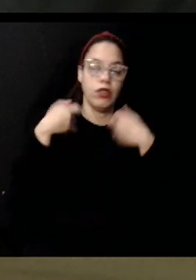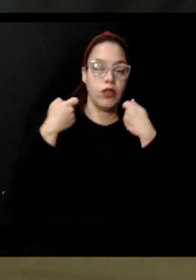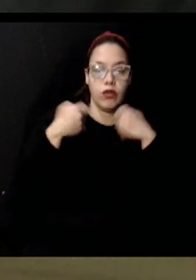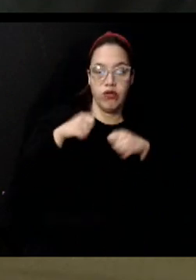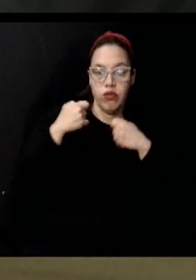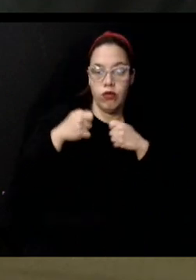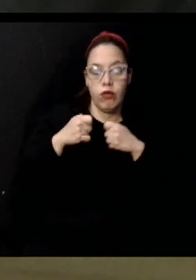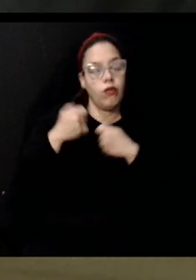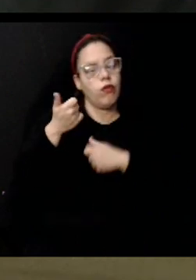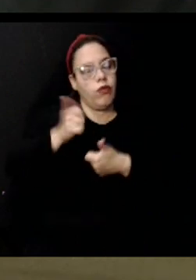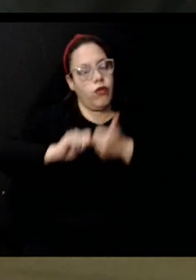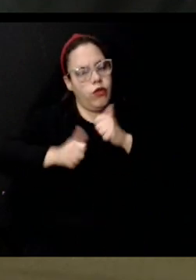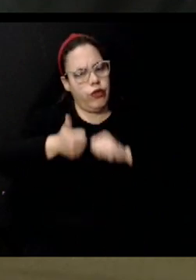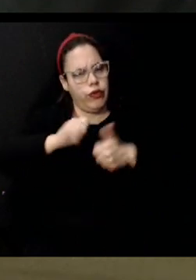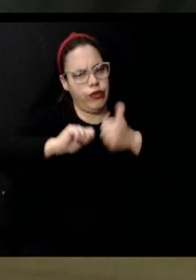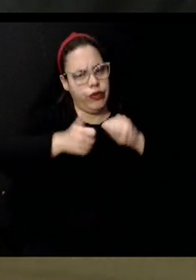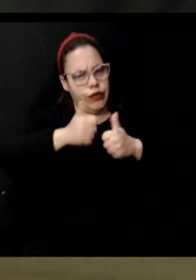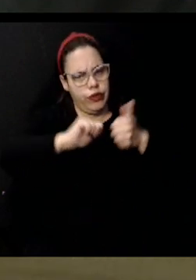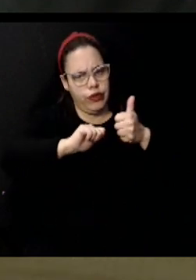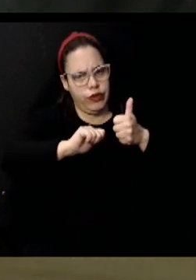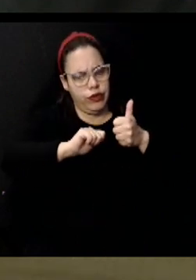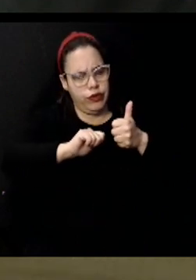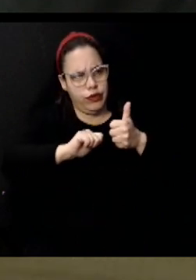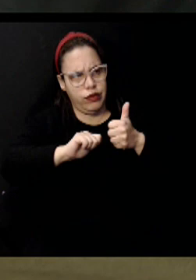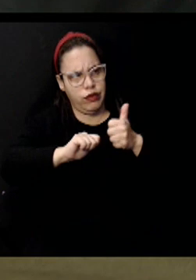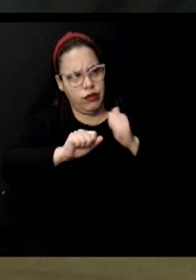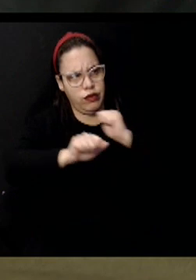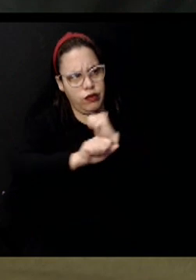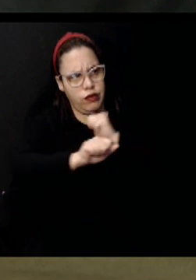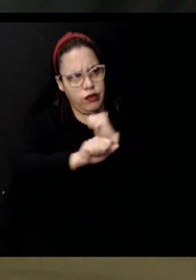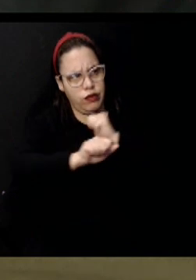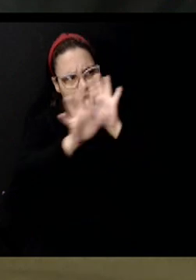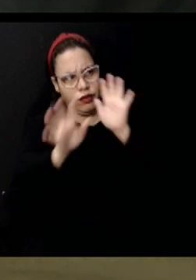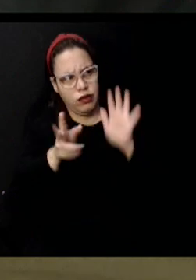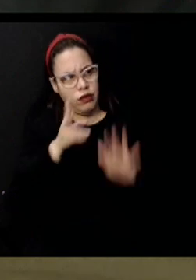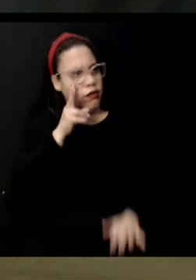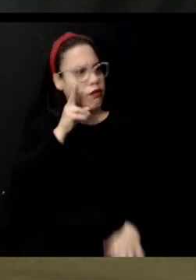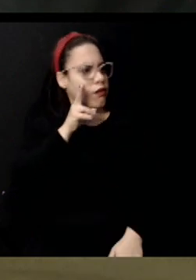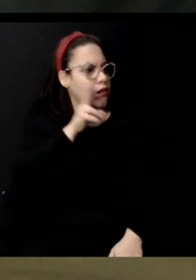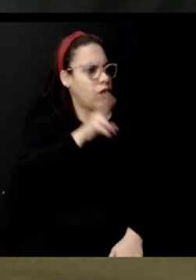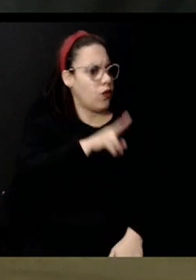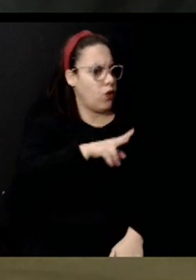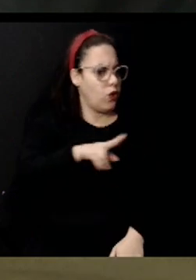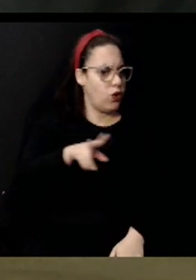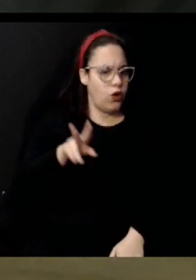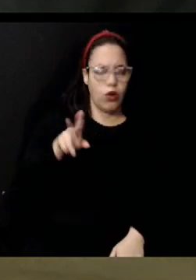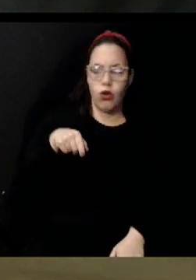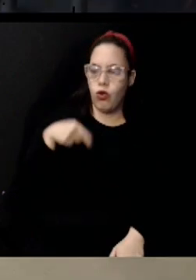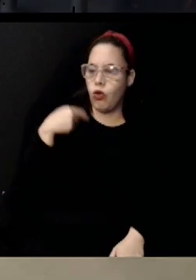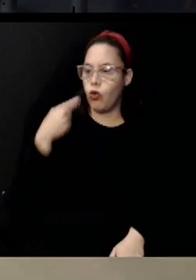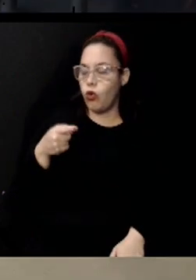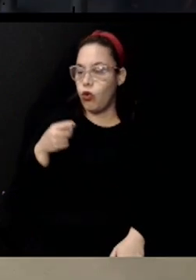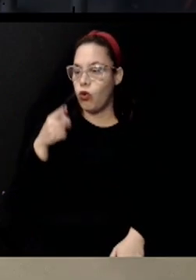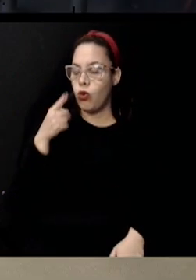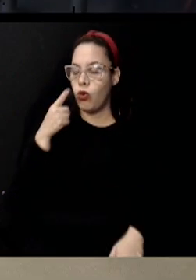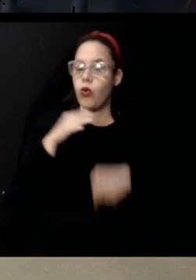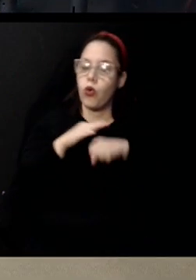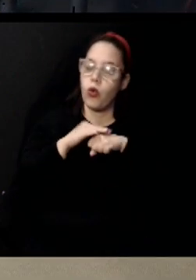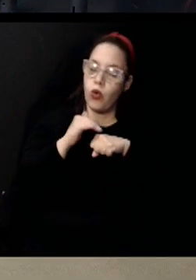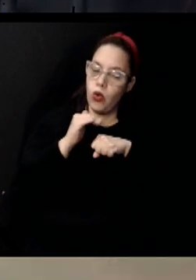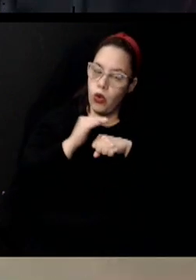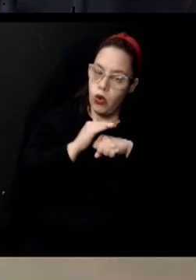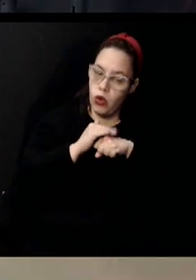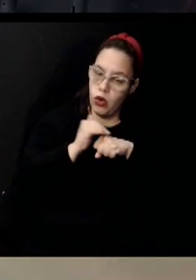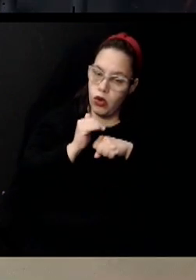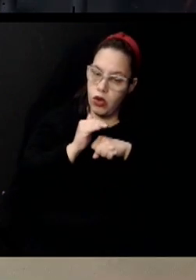analisar com mais clareza, olhar com outros carinho, olhos, exato, Mais com carinho. com carinho, com mais carinho, acolhimento com